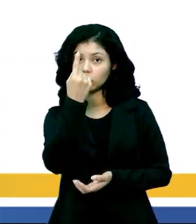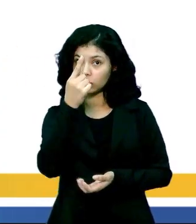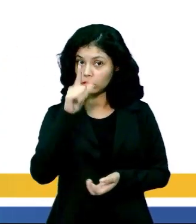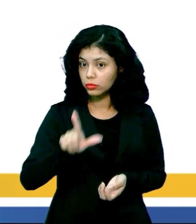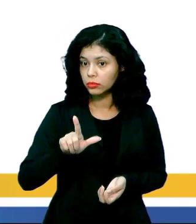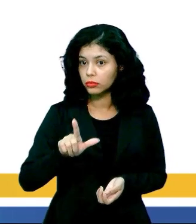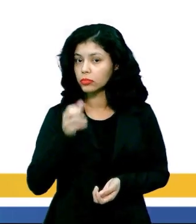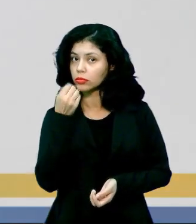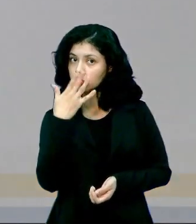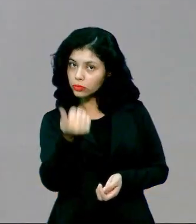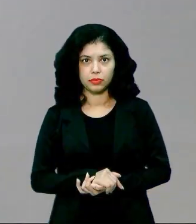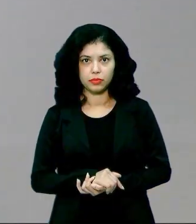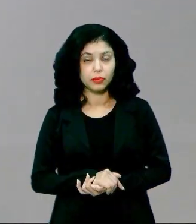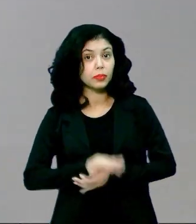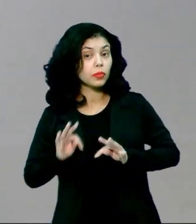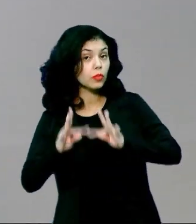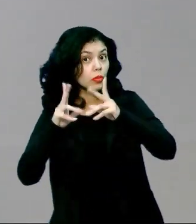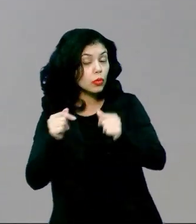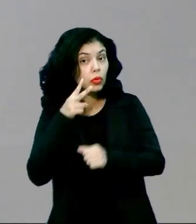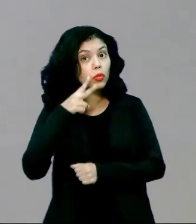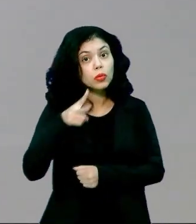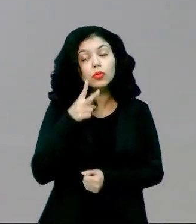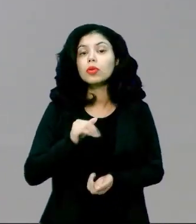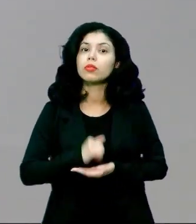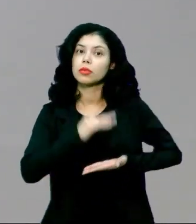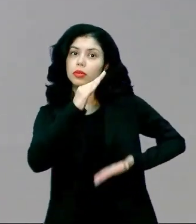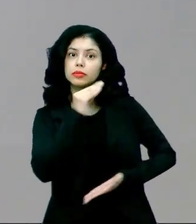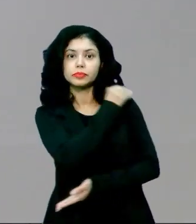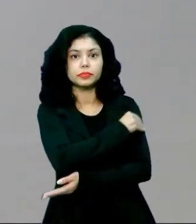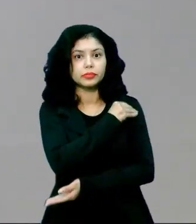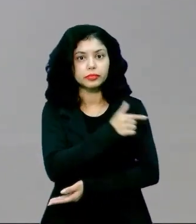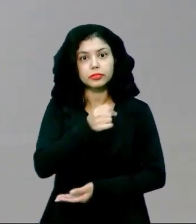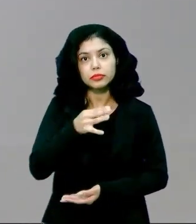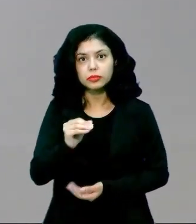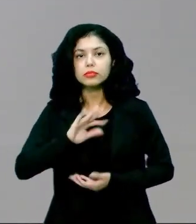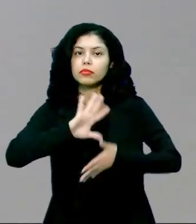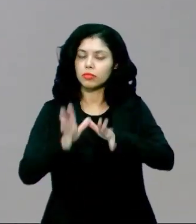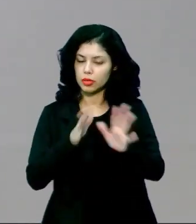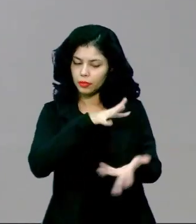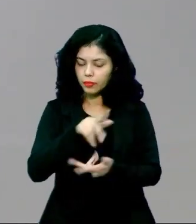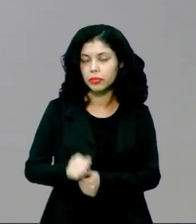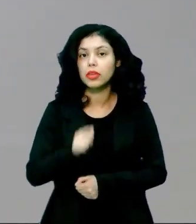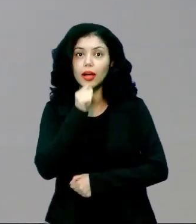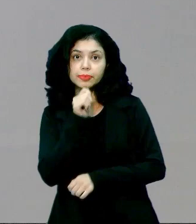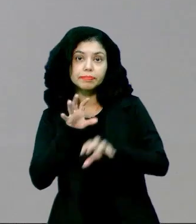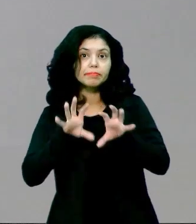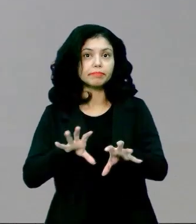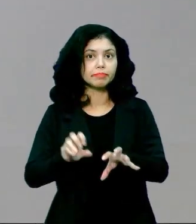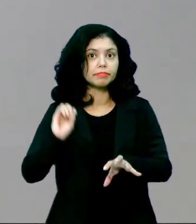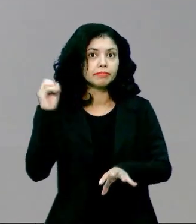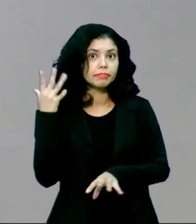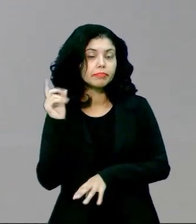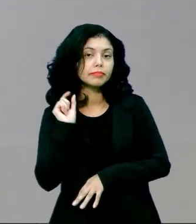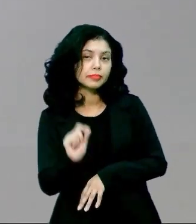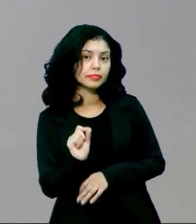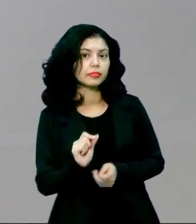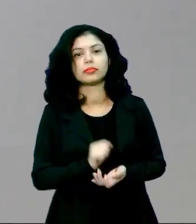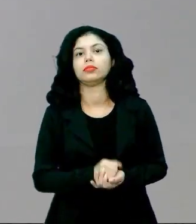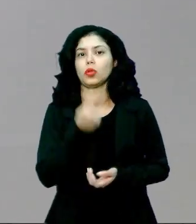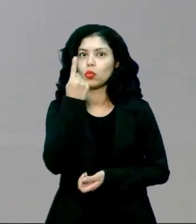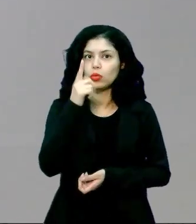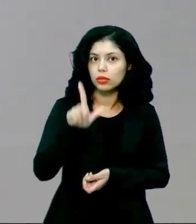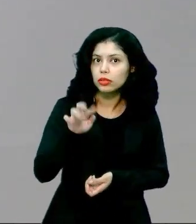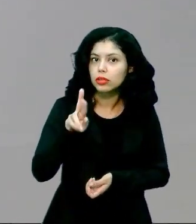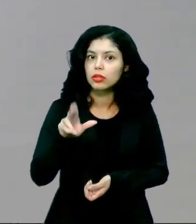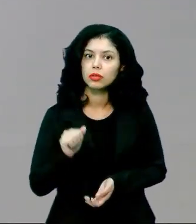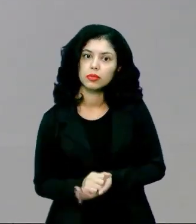litro, tudo bem? Então todos nós vimos uma garrafa de álcool 70 no decorrer da pandemia. Logo, essa garrafa de álcool 70 ela tem 1